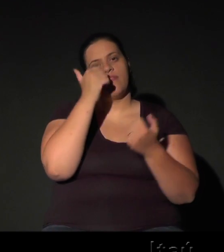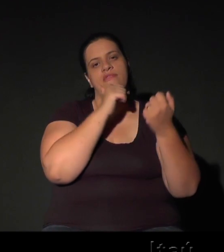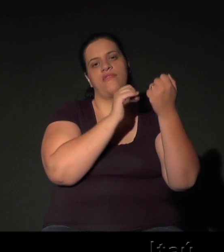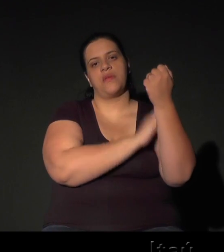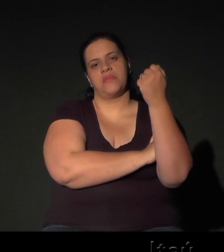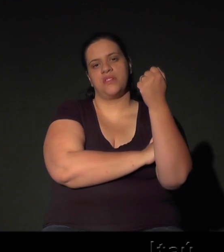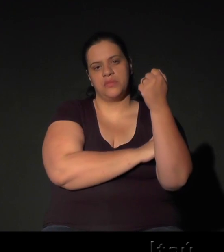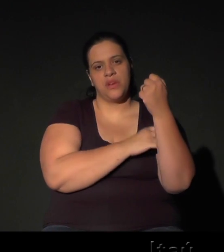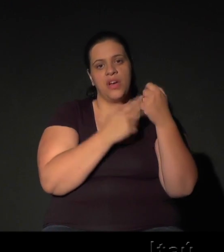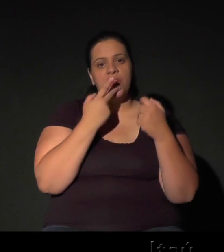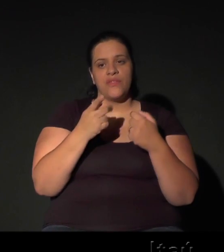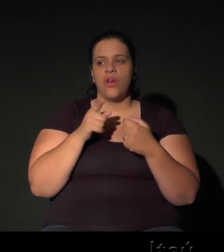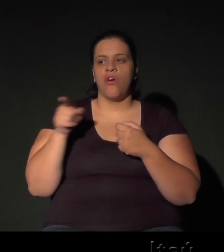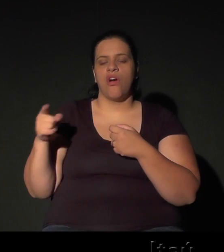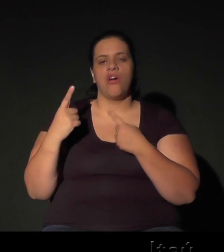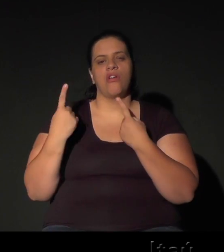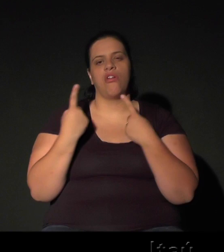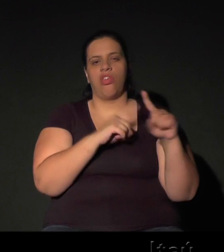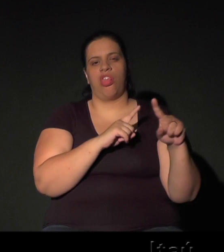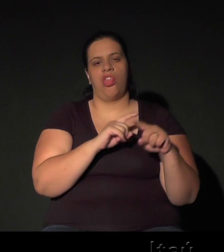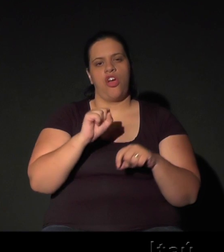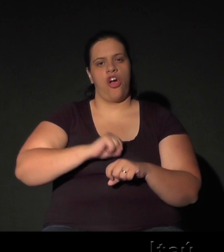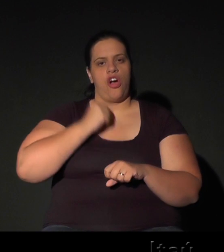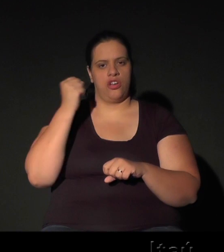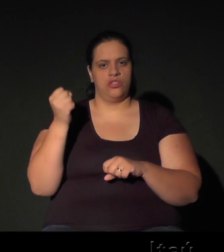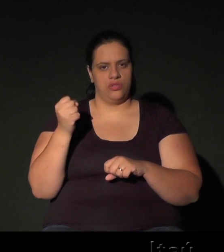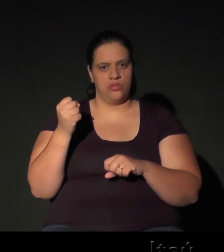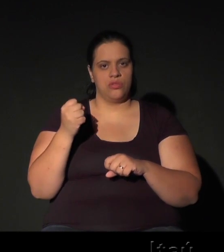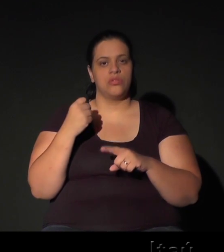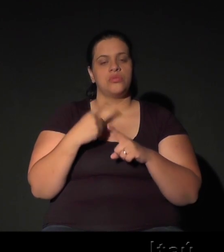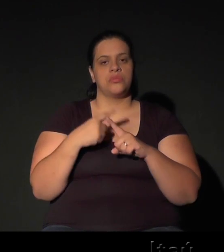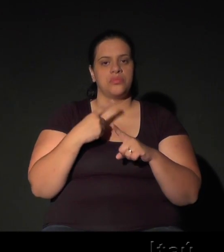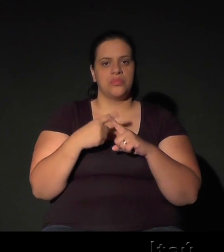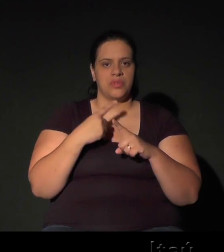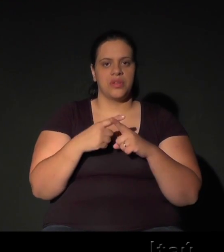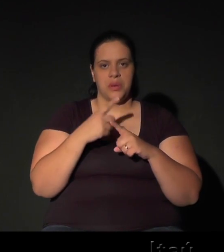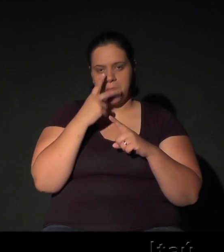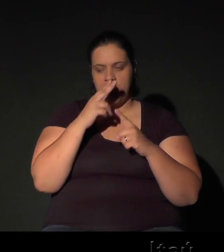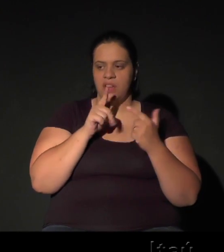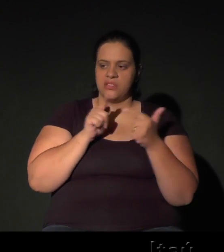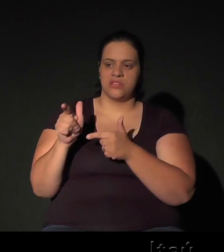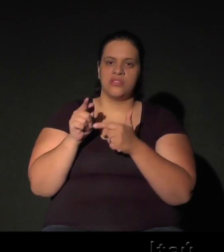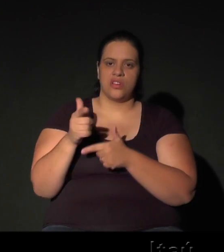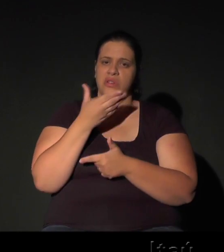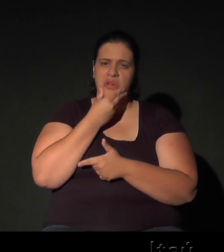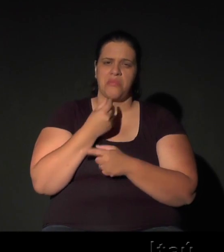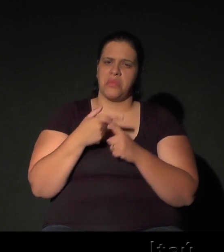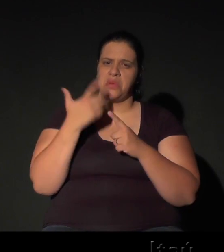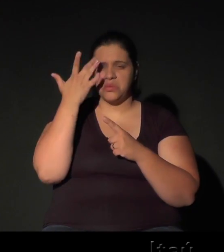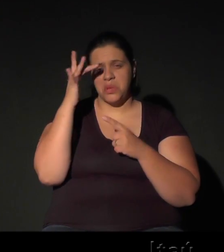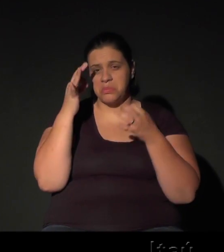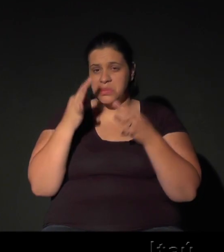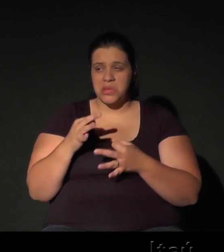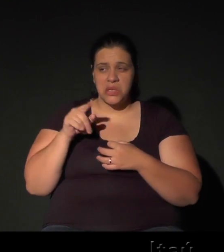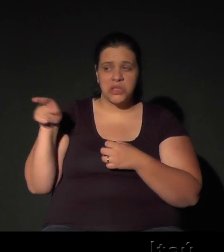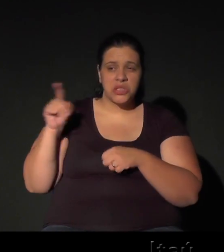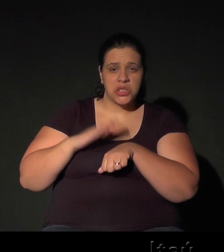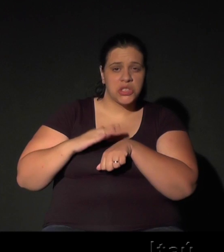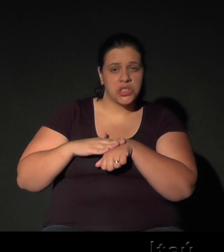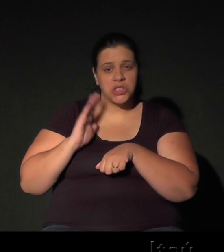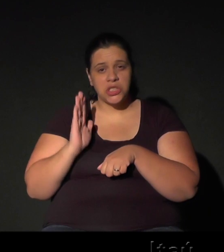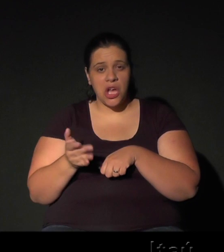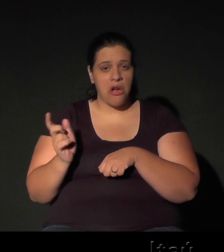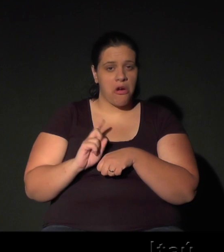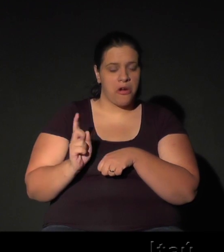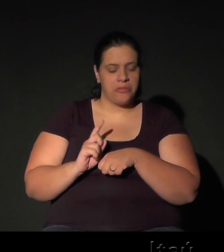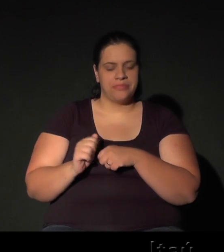diz que era discurso de ódio que elas estavam propagando ódio contra aqueles homens porque não tinha certeza se eles tinham feito aquilo